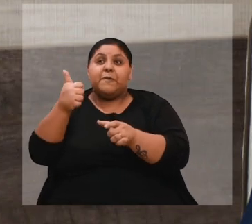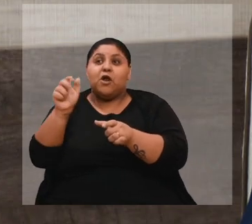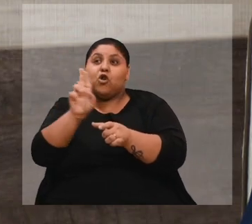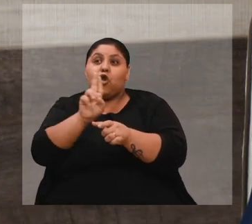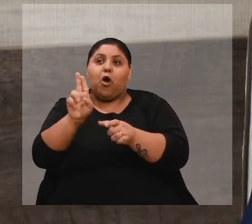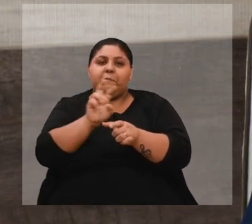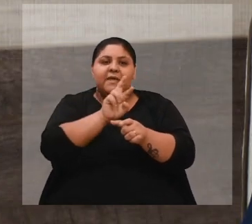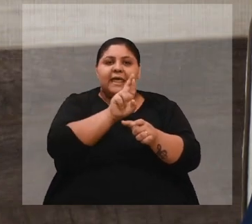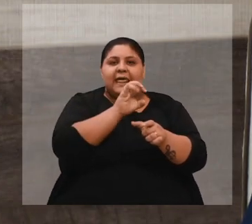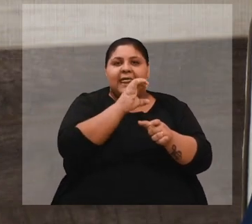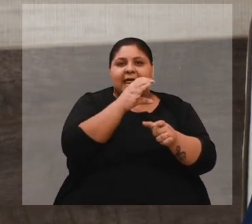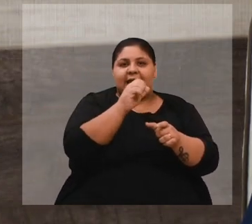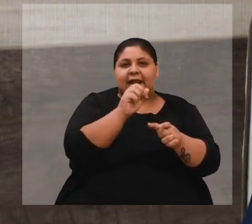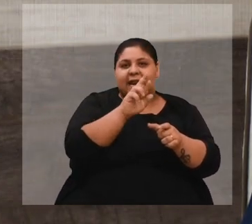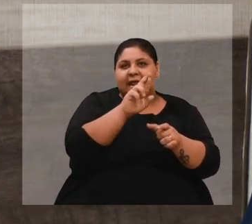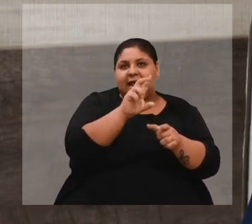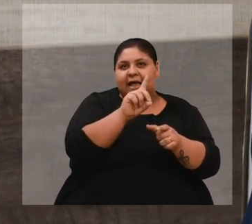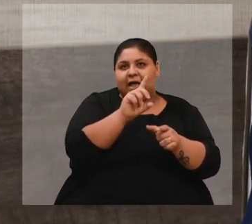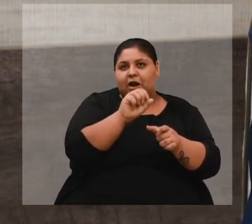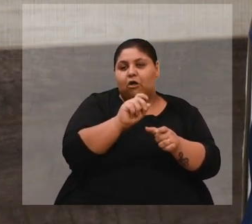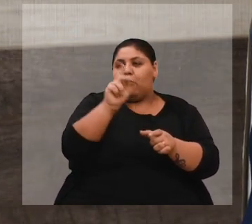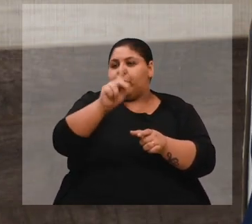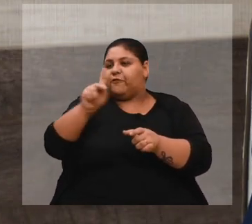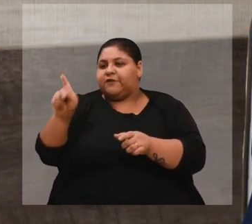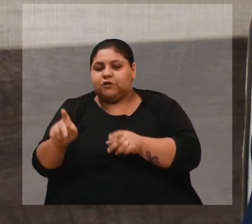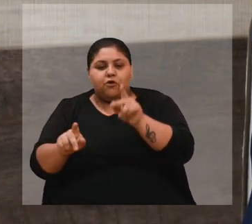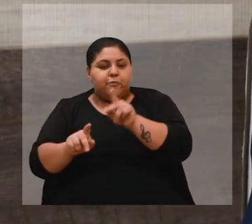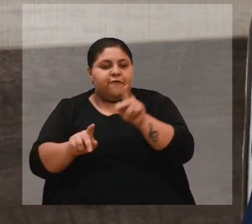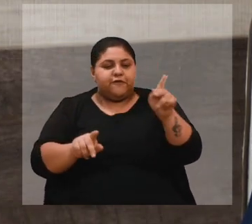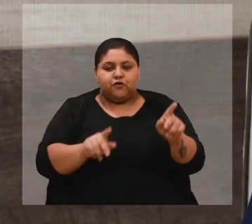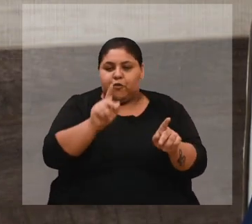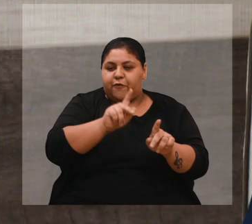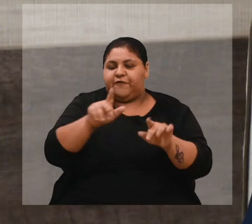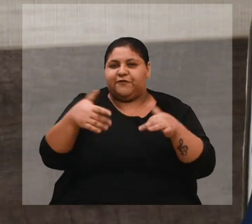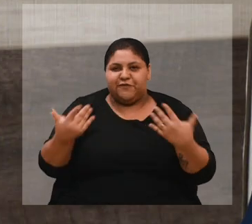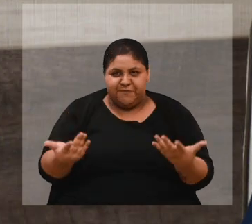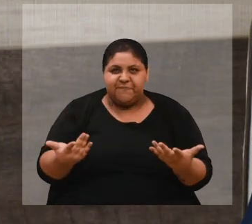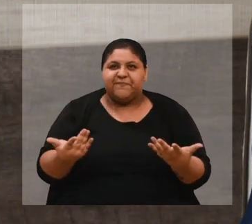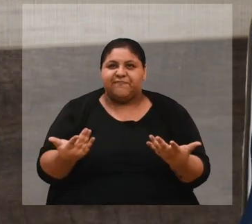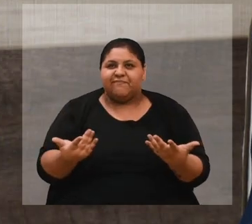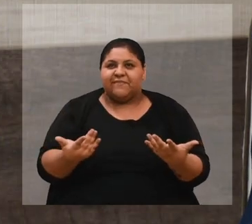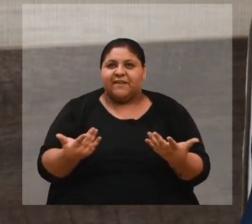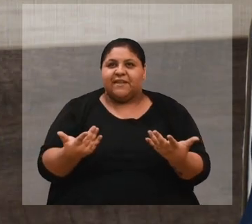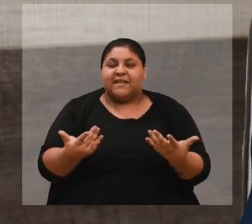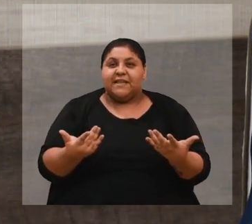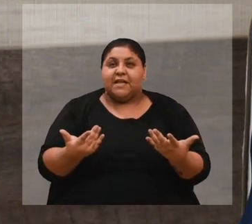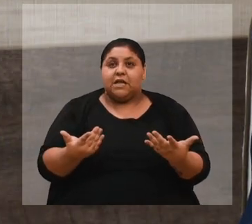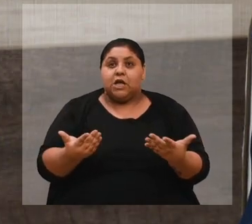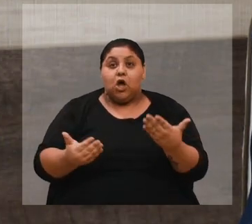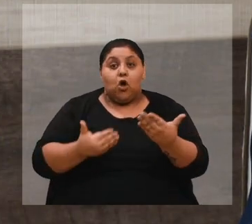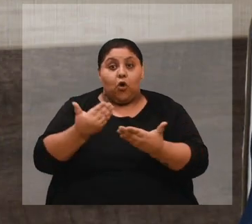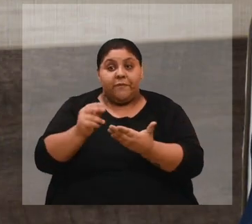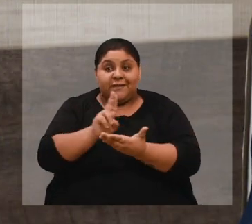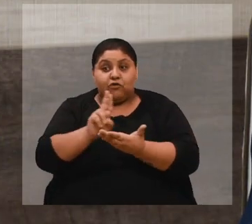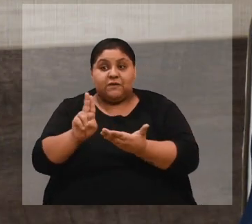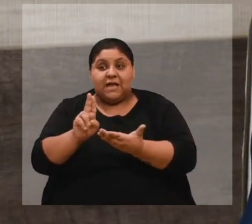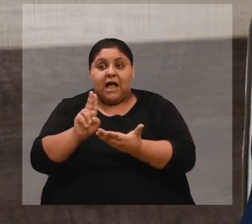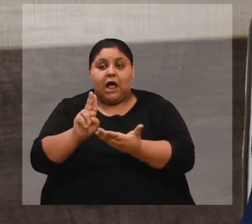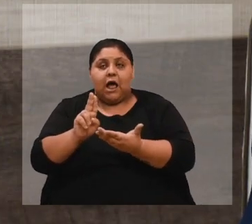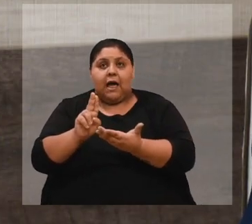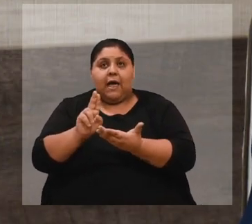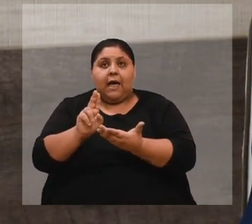meu primeiro nome, que é Ricardo, né? Mas é professor para cá, professor para lá. E ao adotar esse